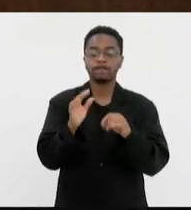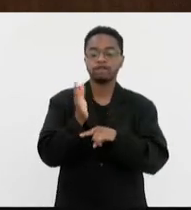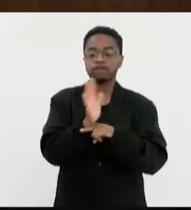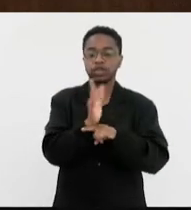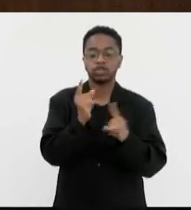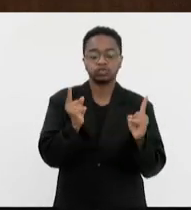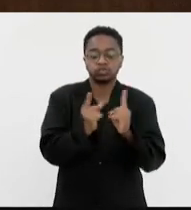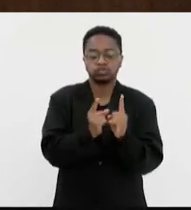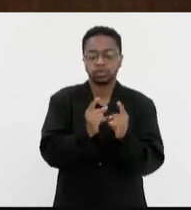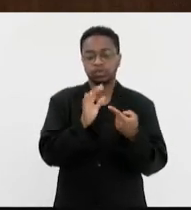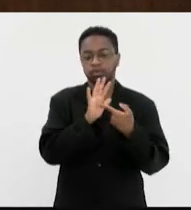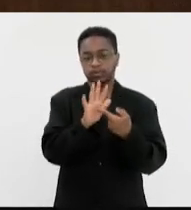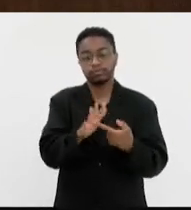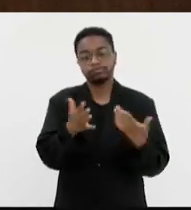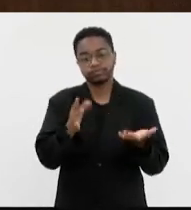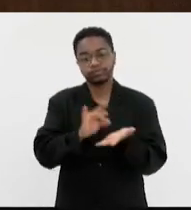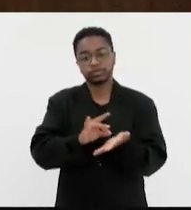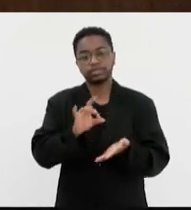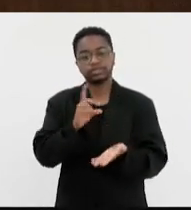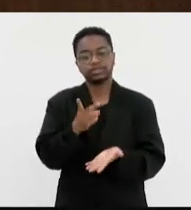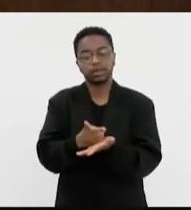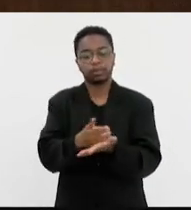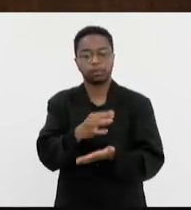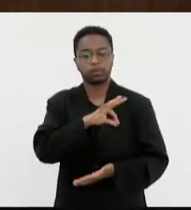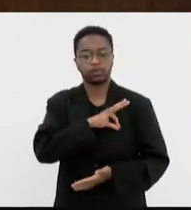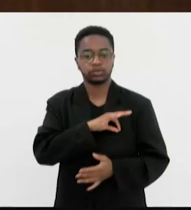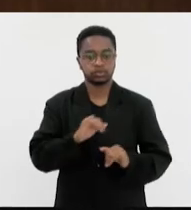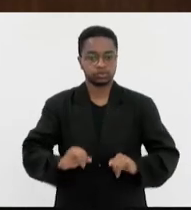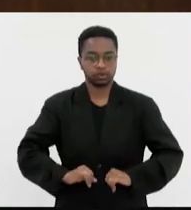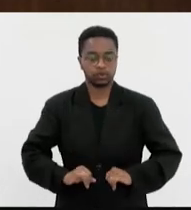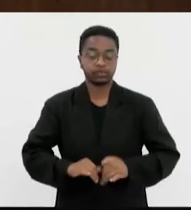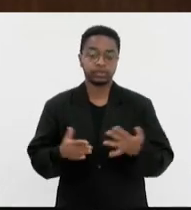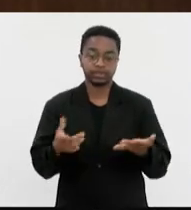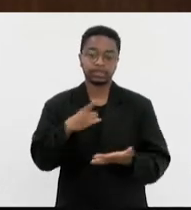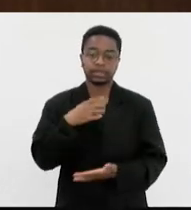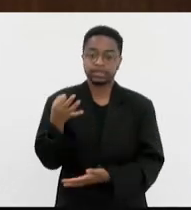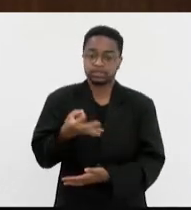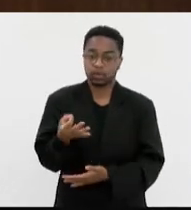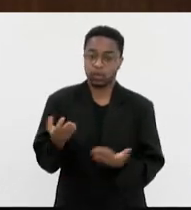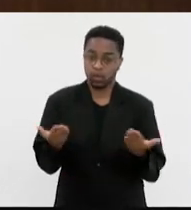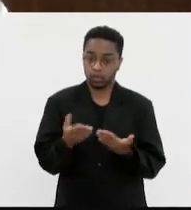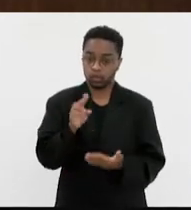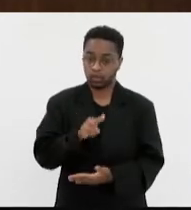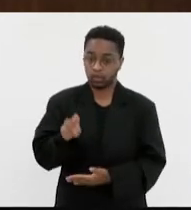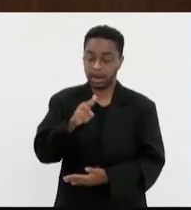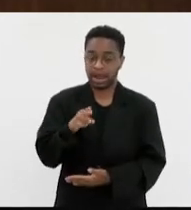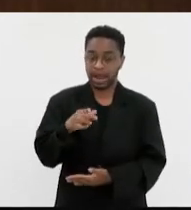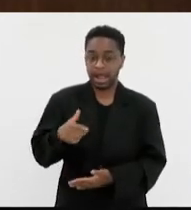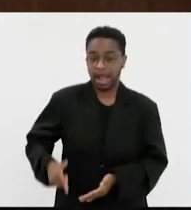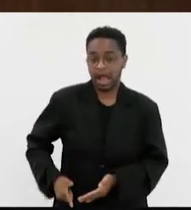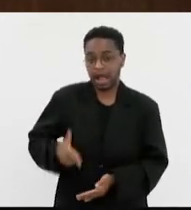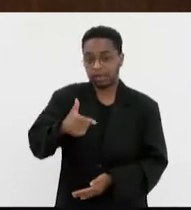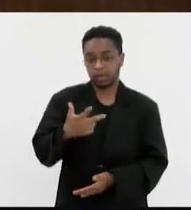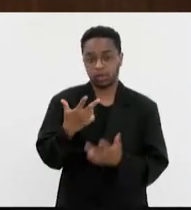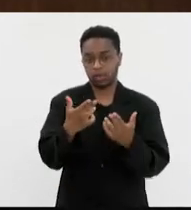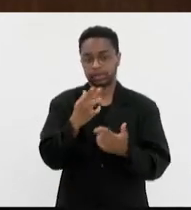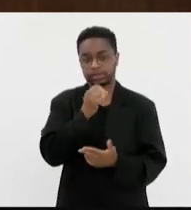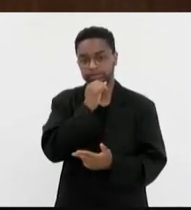E aí quem sofre sempre é o policial. E eu tenho certeza hoje, com essas armas, né, com arma não letal, como a taser, por